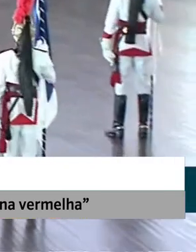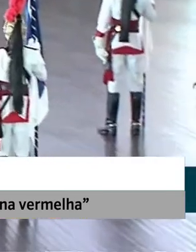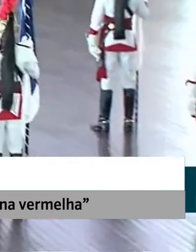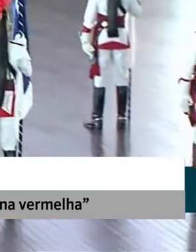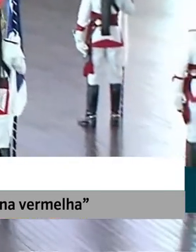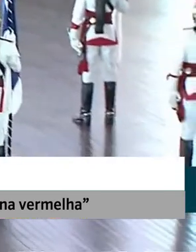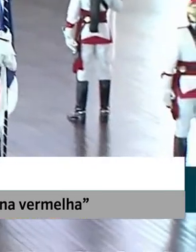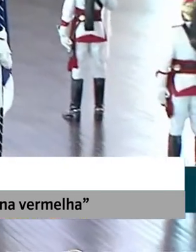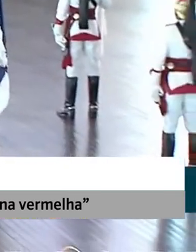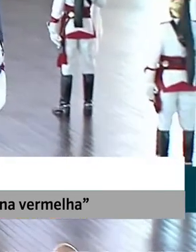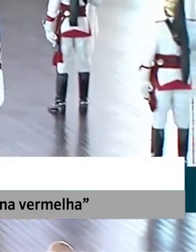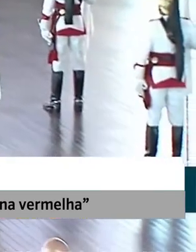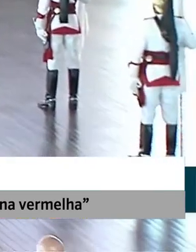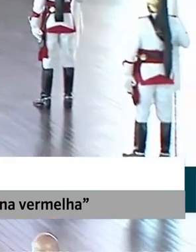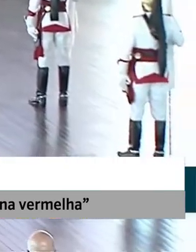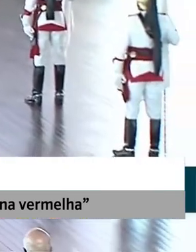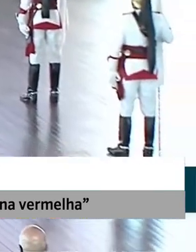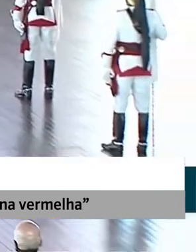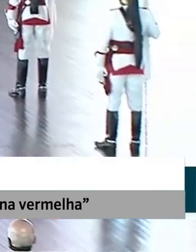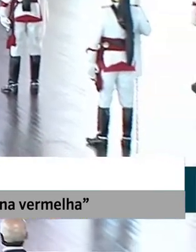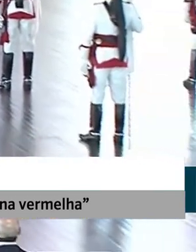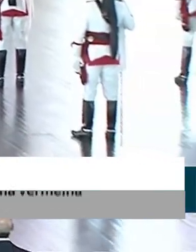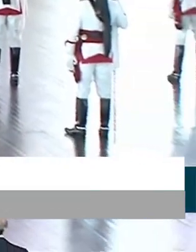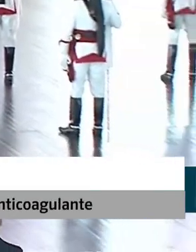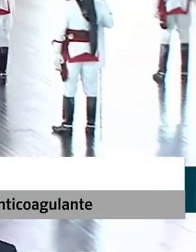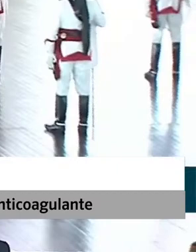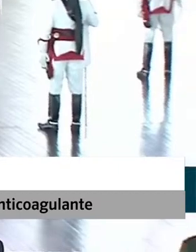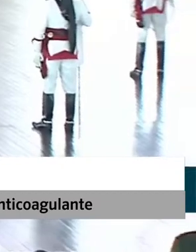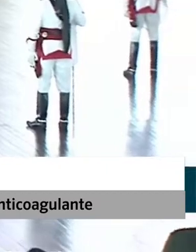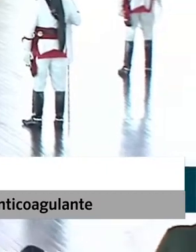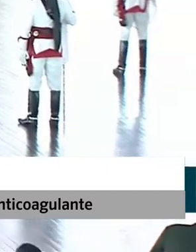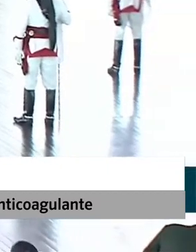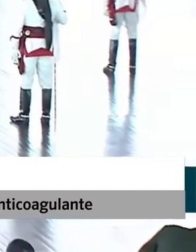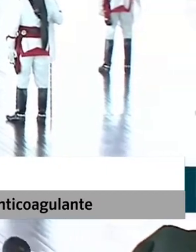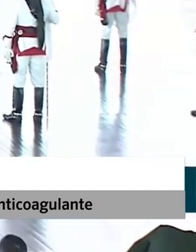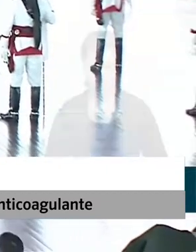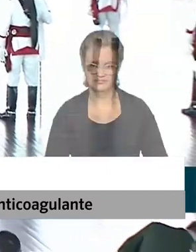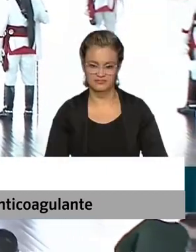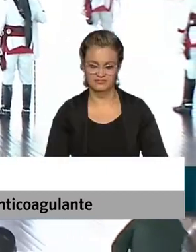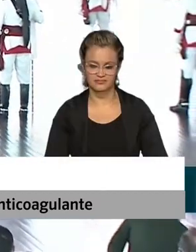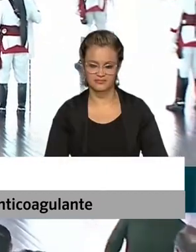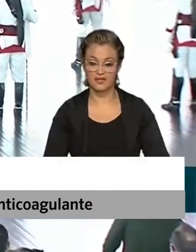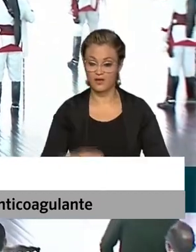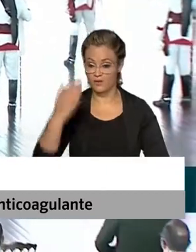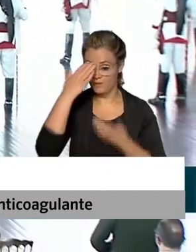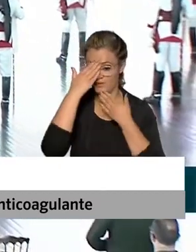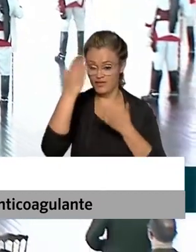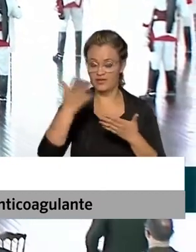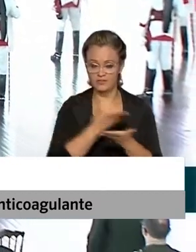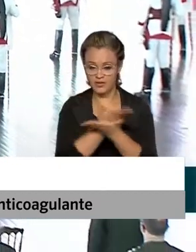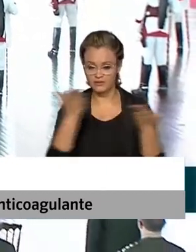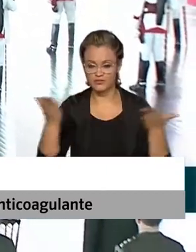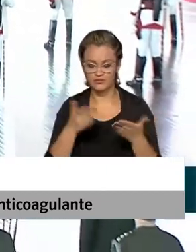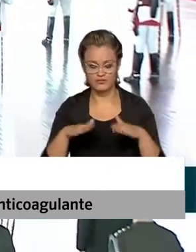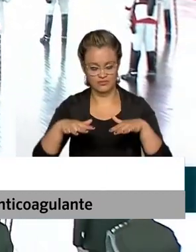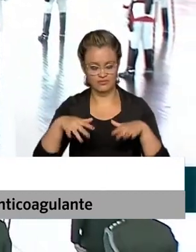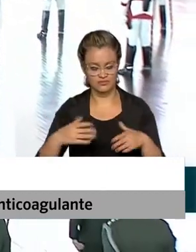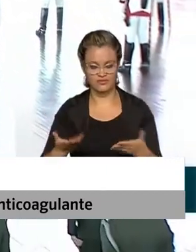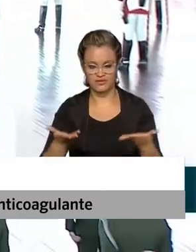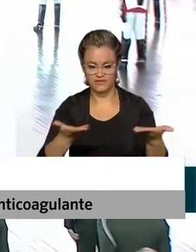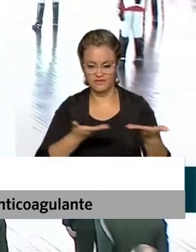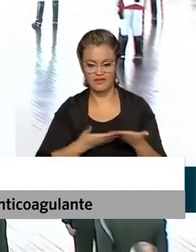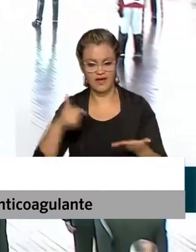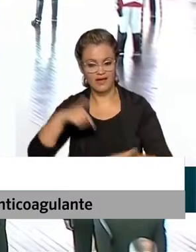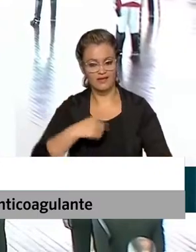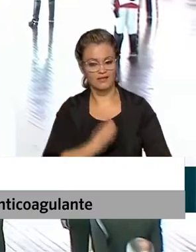O general de Exército Paulo Sérgio Nogueira de Oliveira, comandante do Exército Brasileiro, agradece às autoridades e aos convidados que,